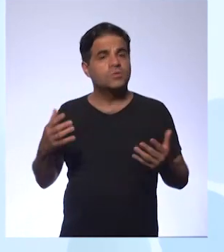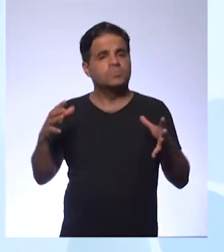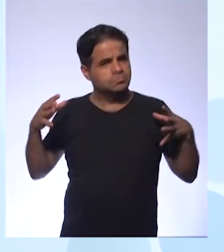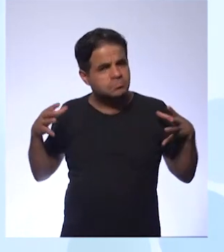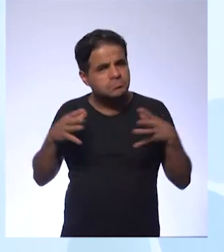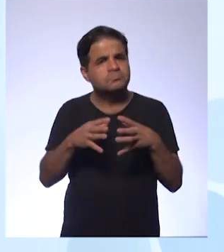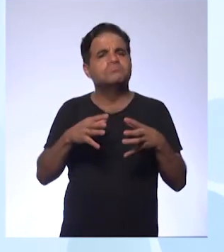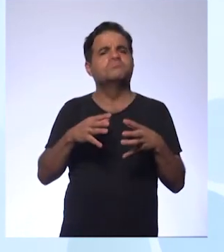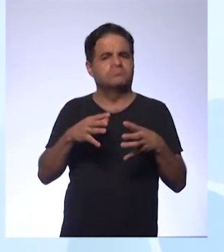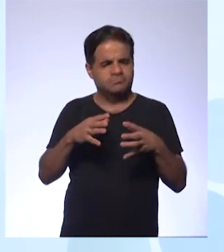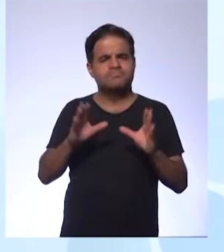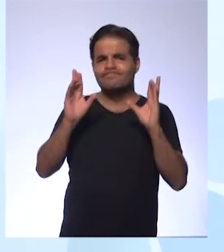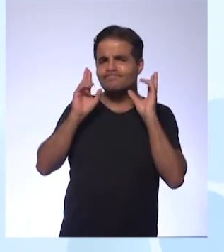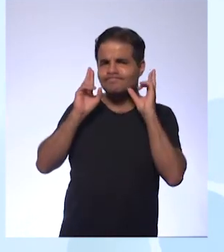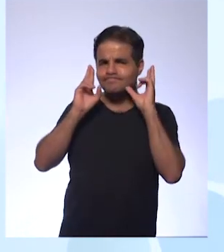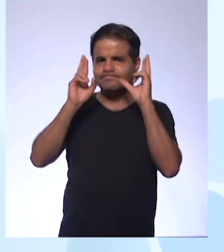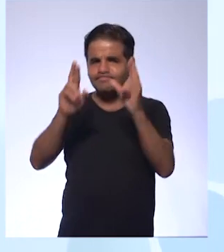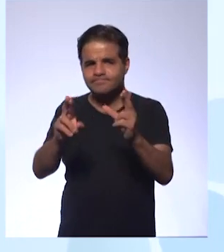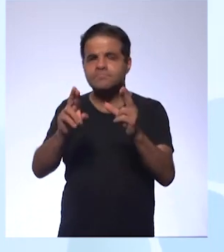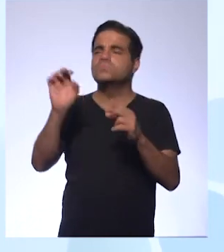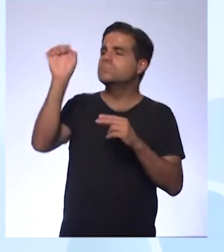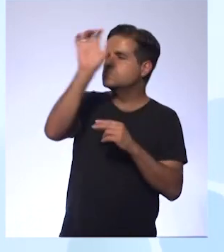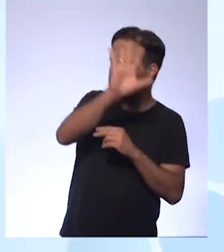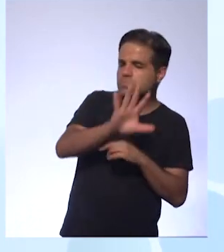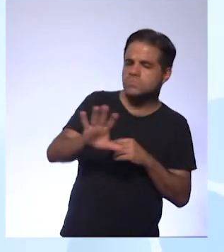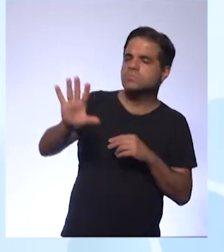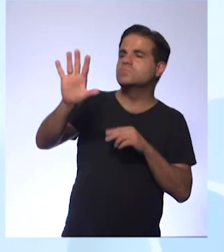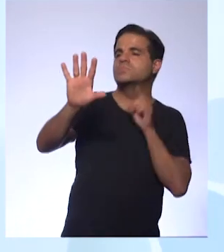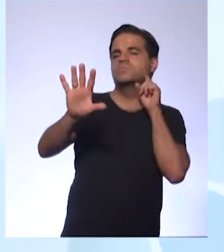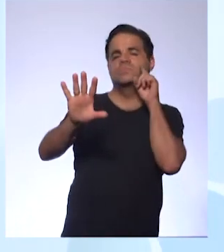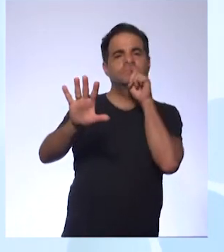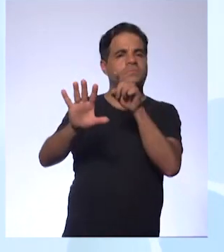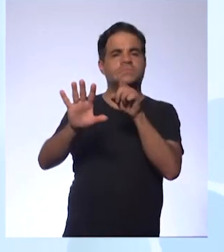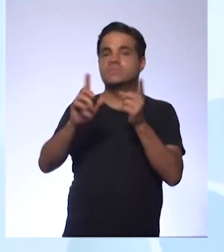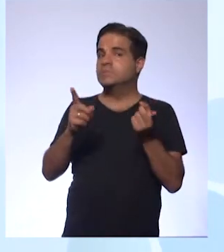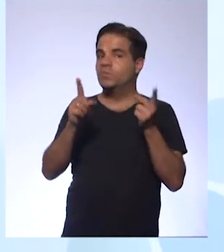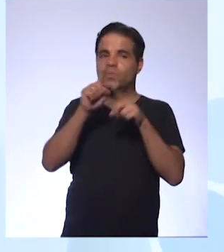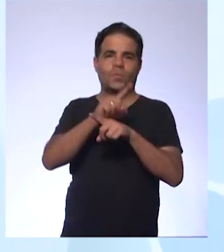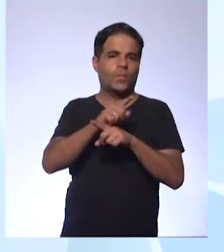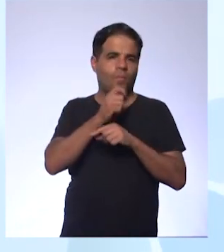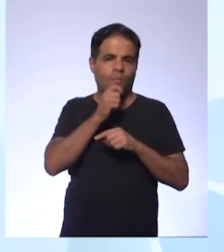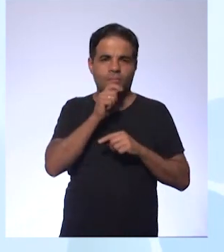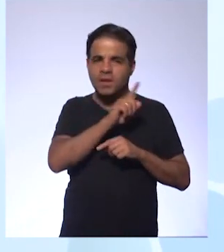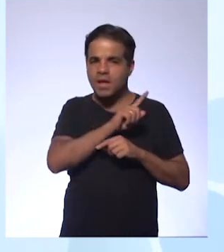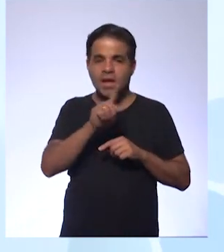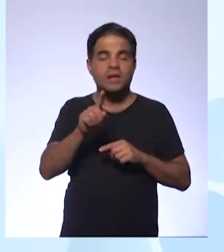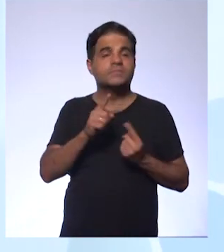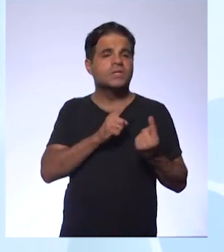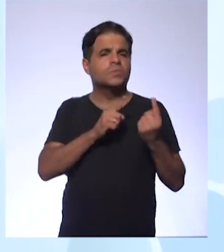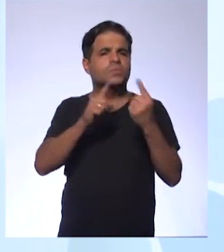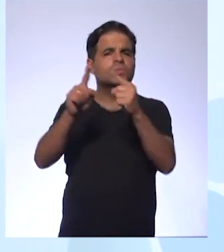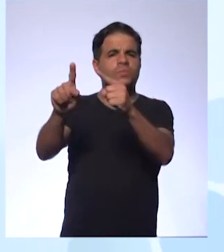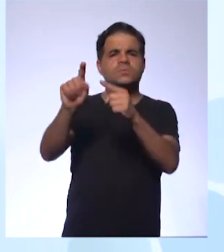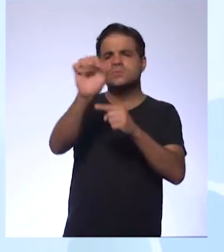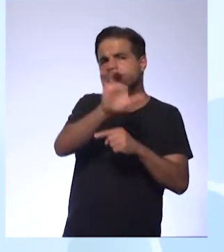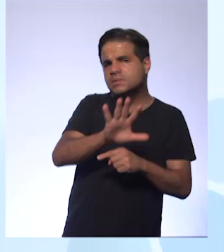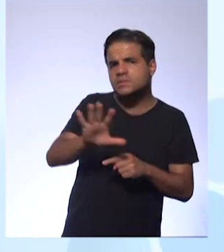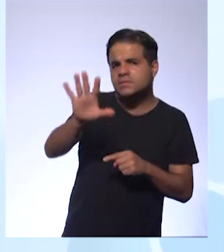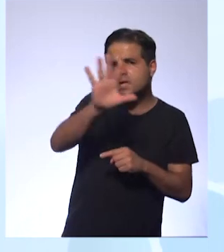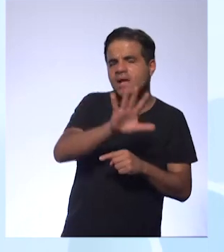povo é que estaria a serviço do Estado e não o contrário, porque você estar contra o Estado, você